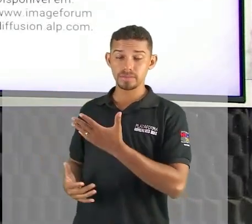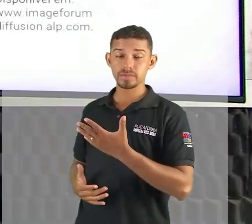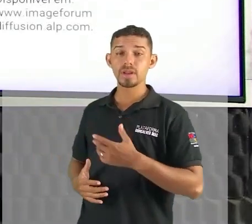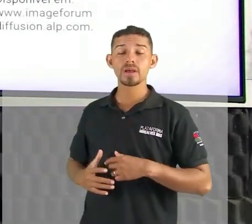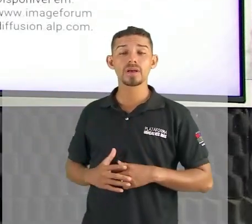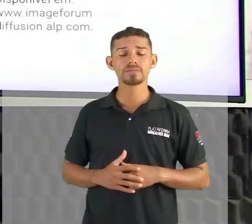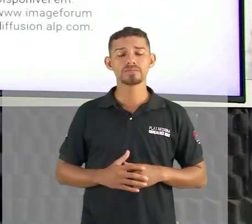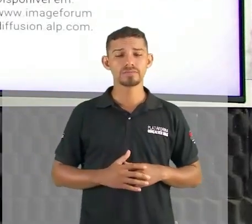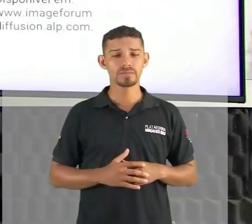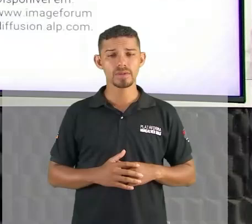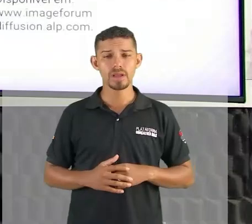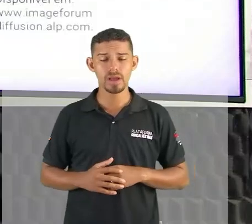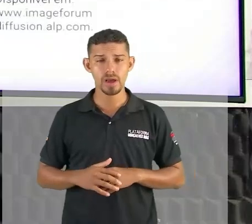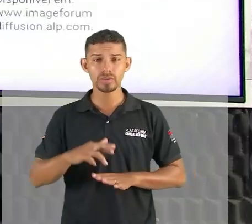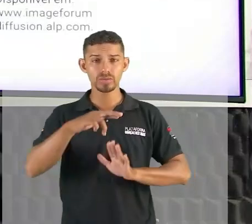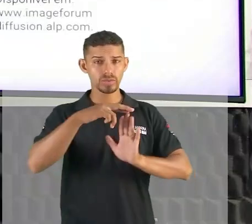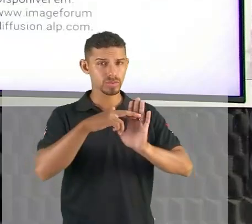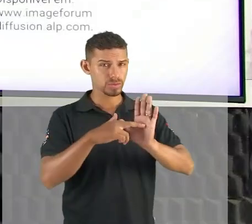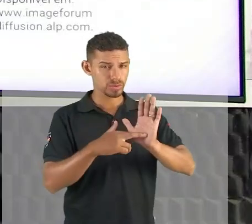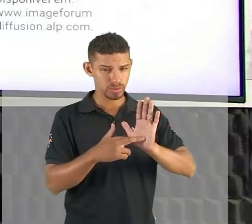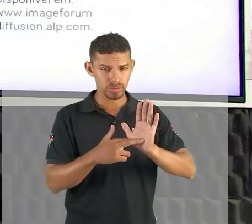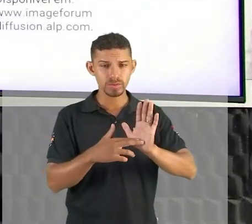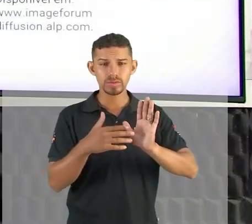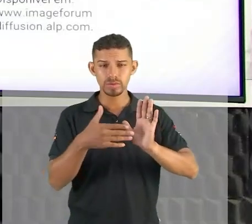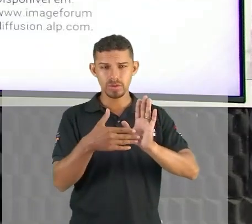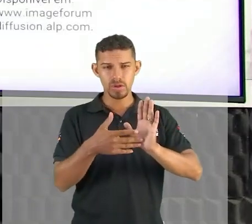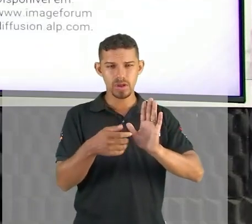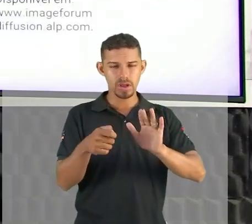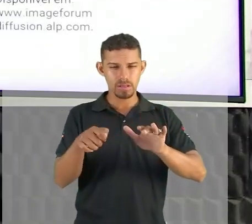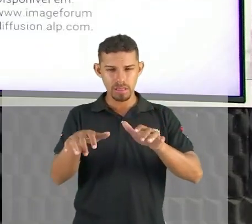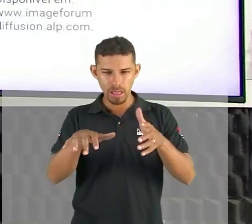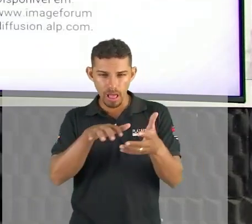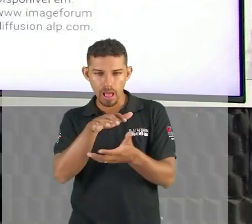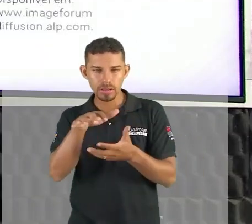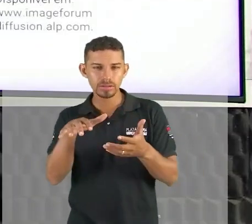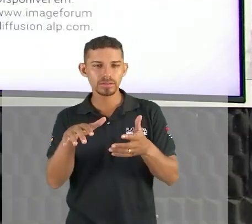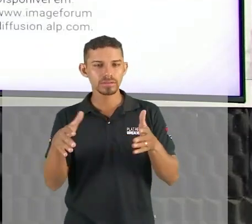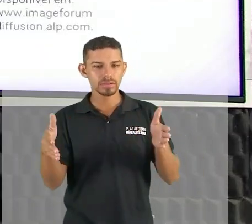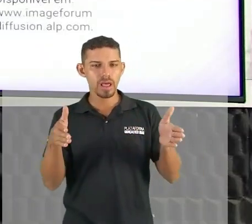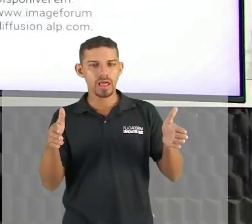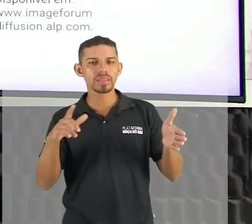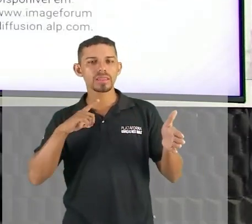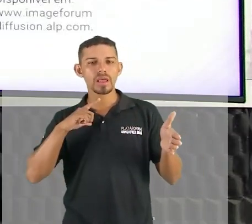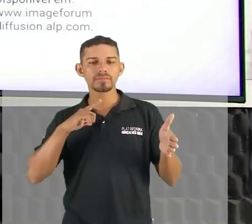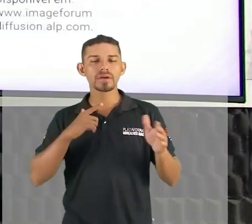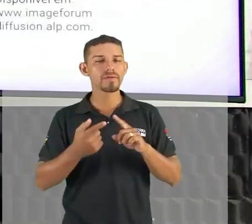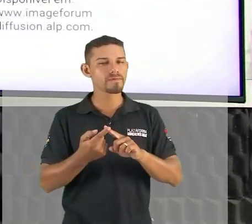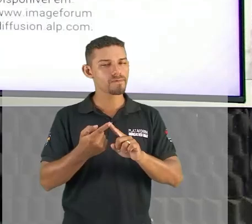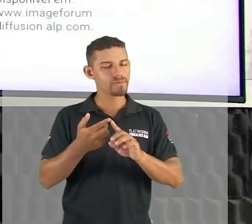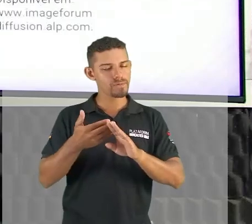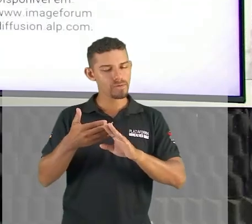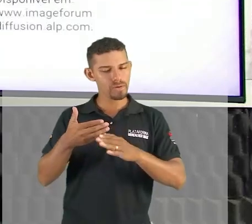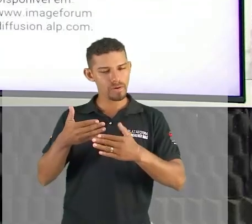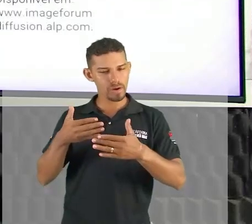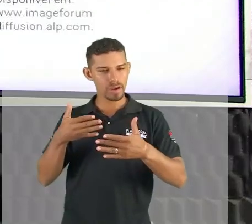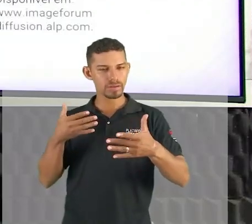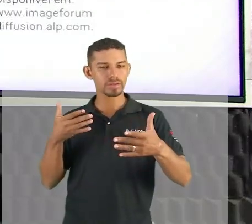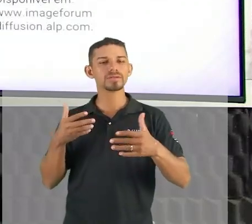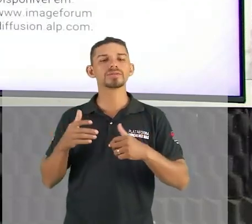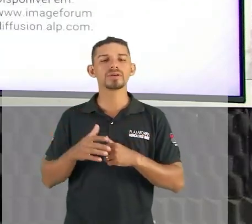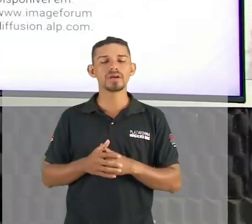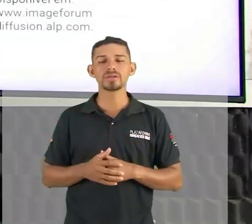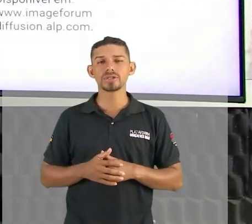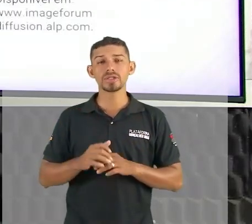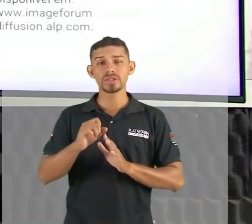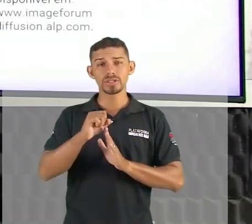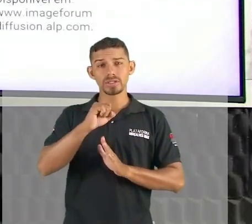é um regime em que, né, você tem, e aí eu tenho que voltar um pouquinho, que eu tenho que voltar exatamente ao